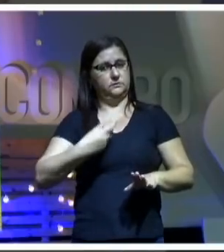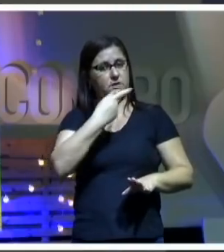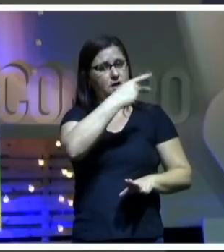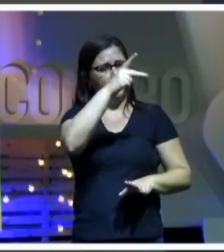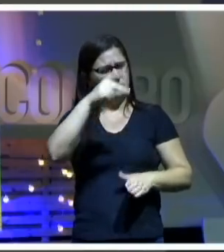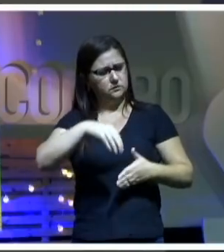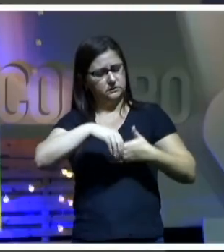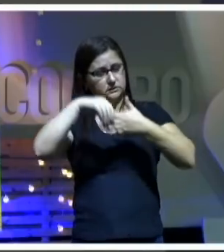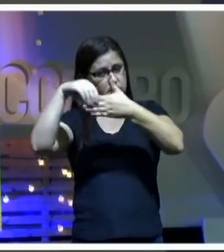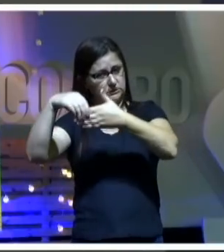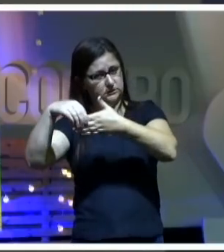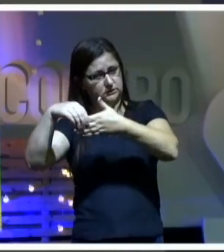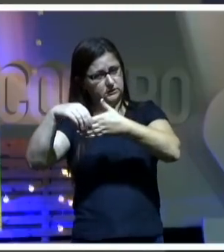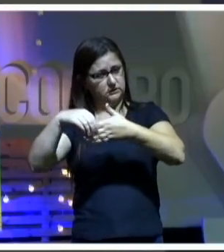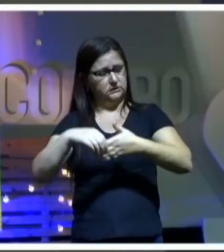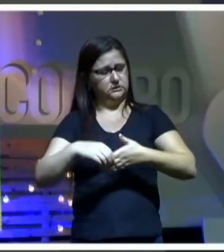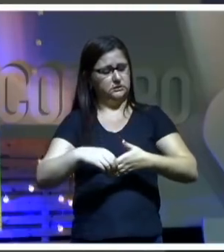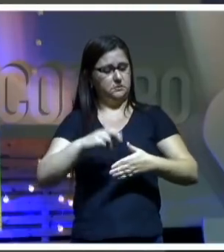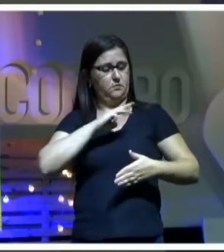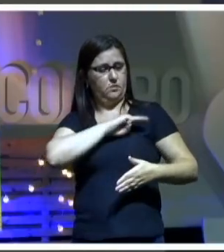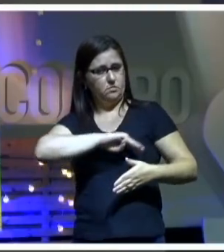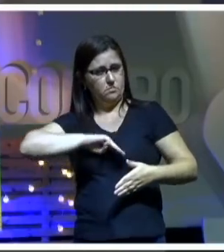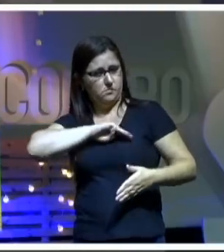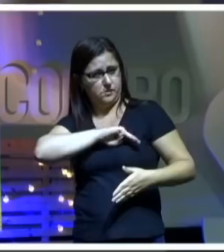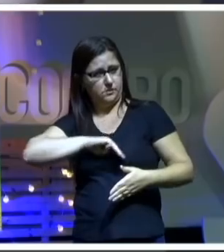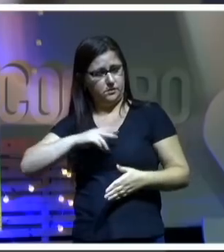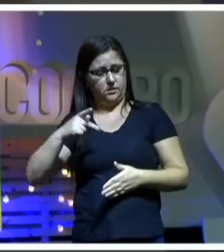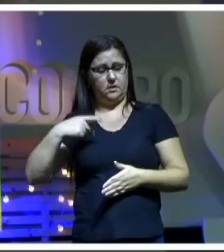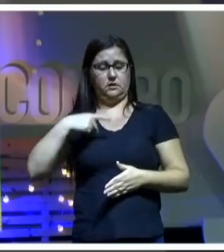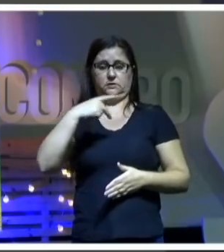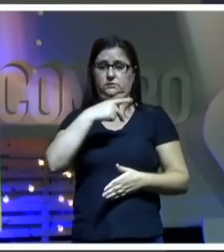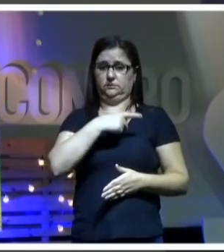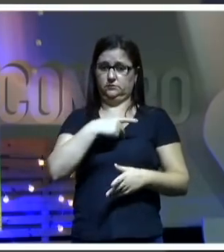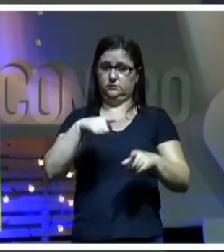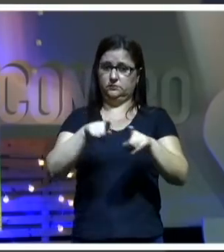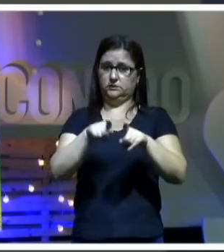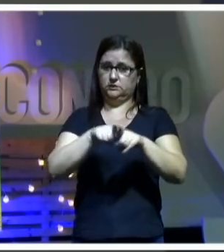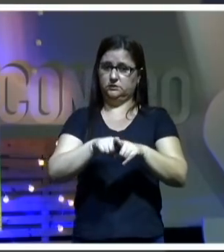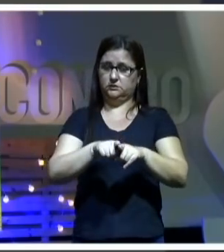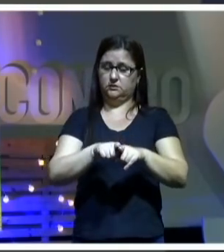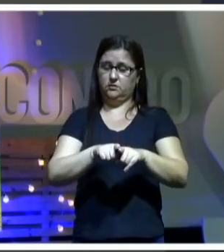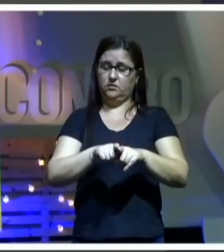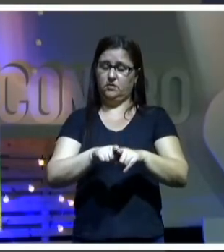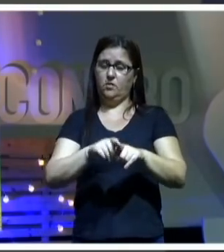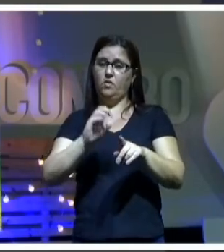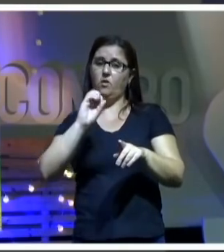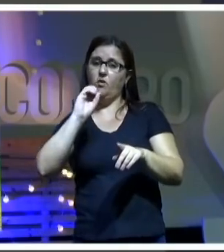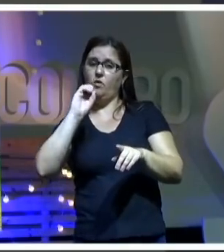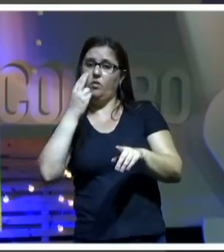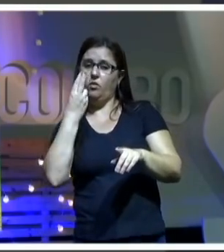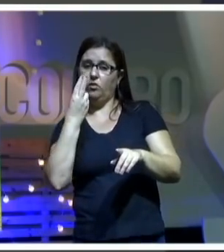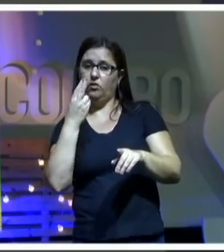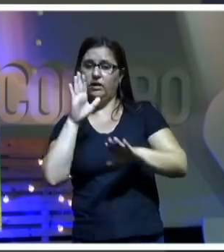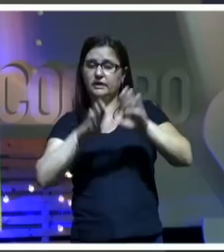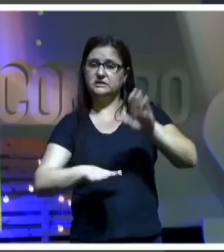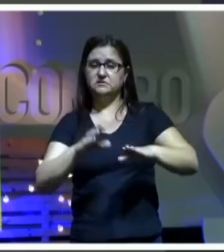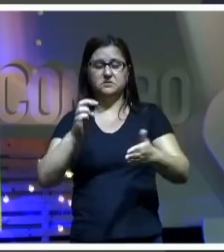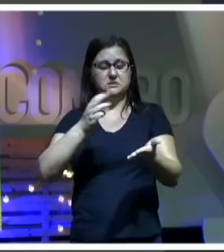pastor funcionário ou às vezes você é só um membro da sua igreja só